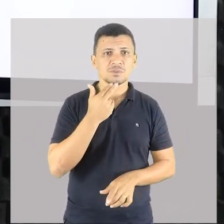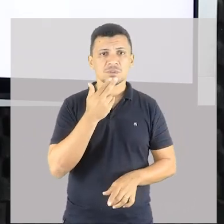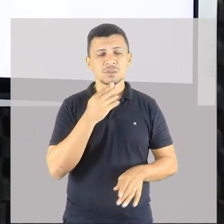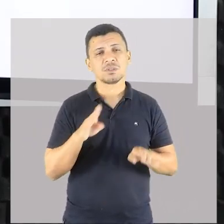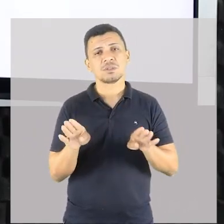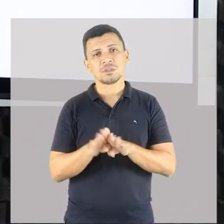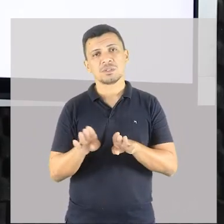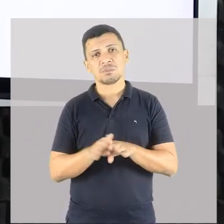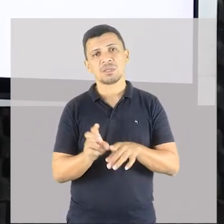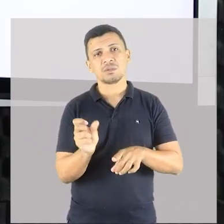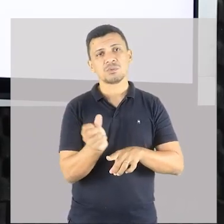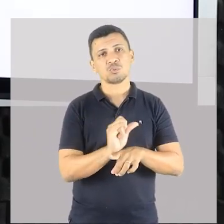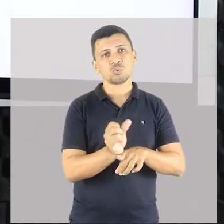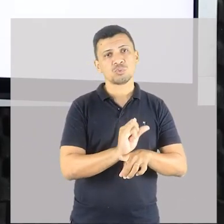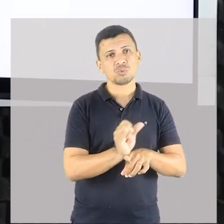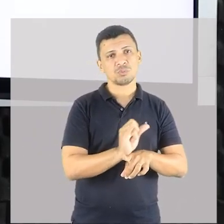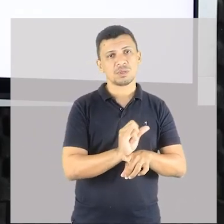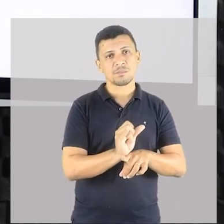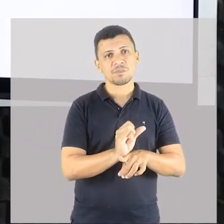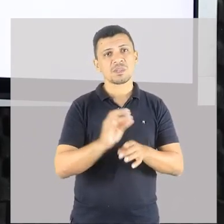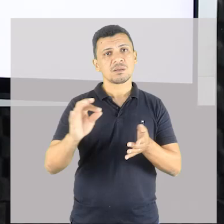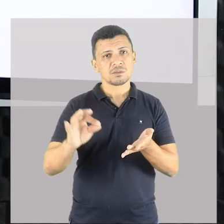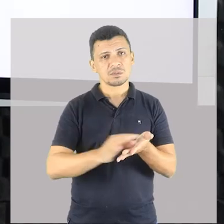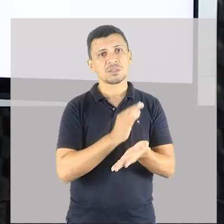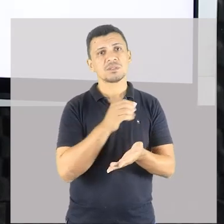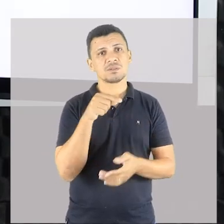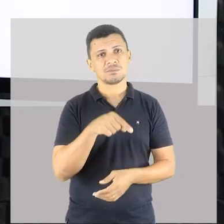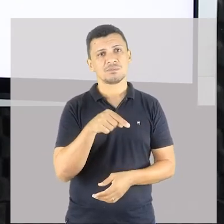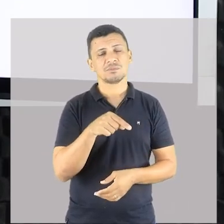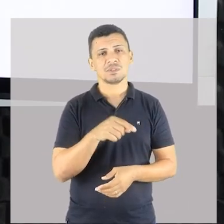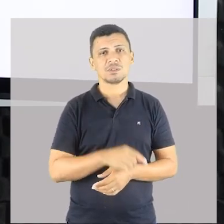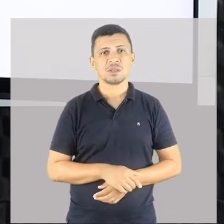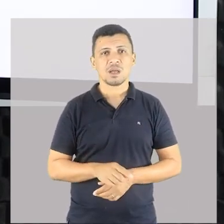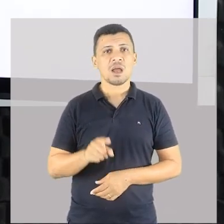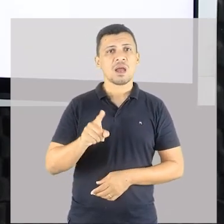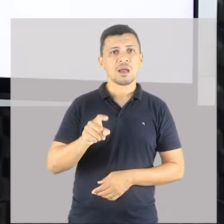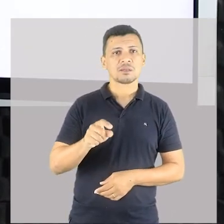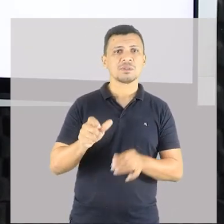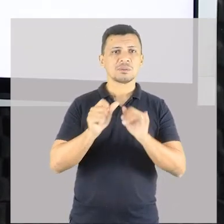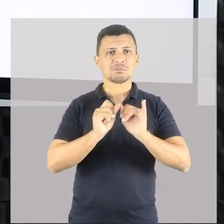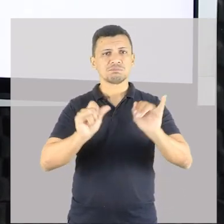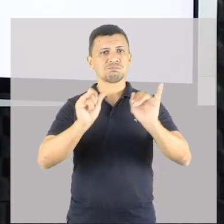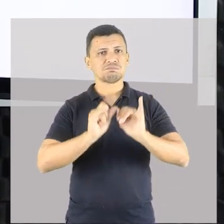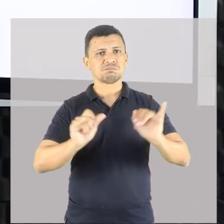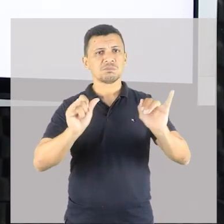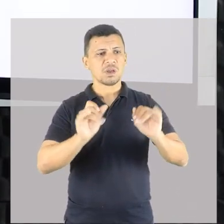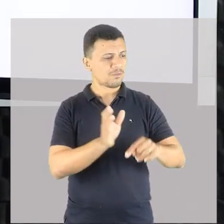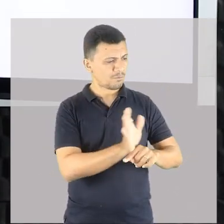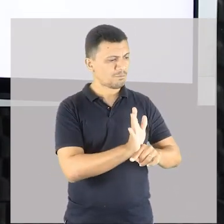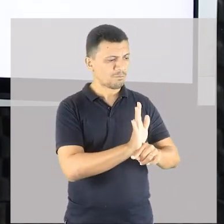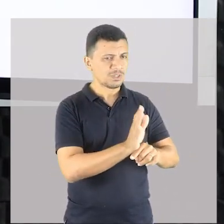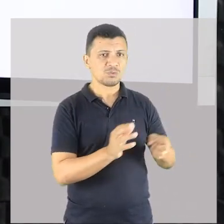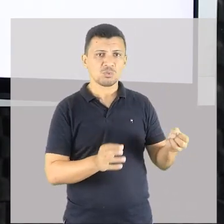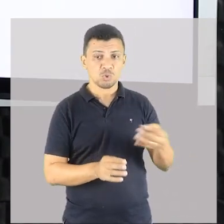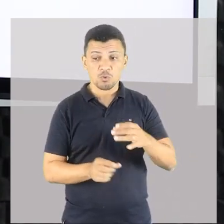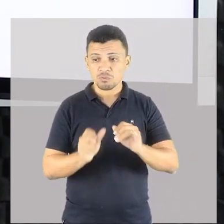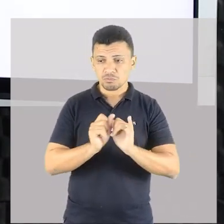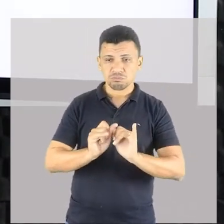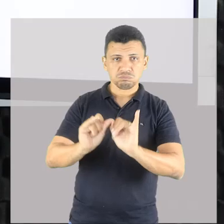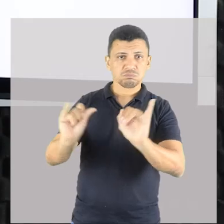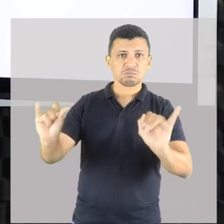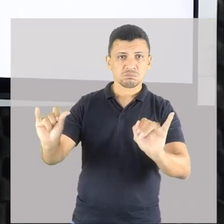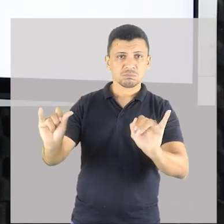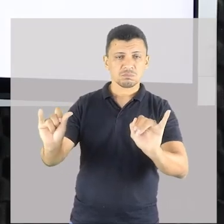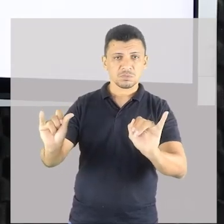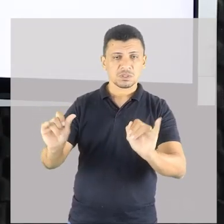no YouTube. Vai lá, se inscreva, clica no sininho para toda vez que tiver vídeo novo você receber a